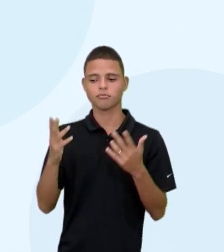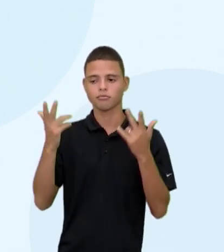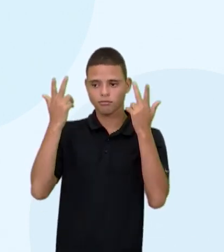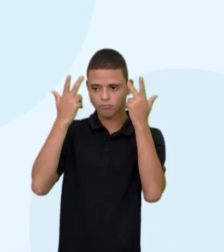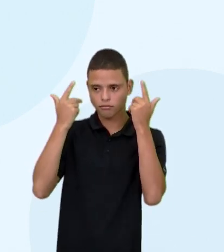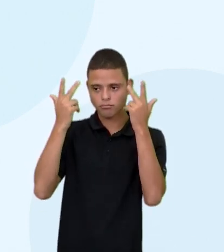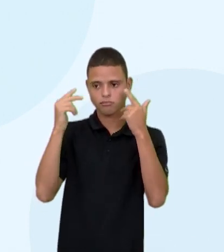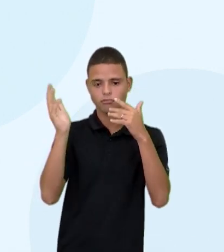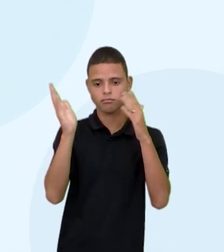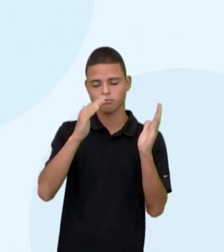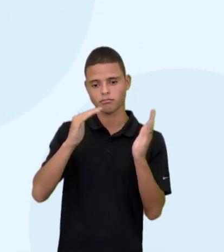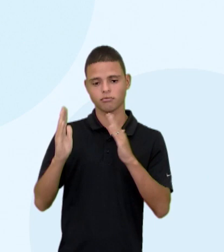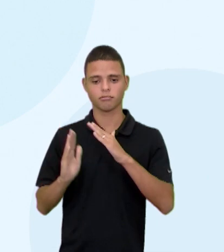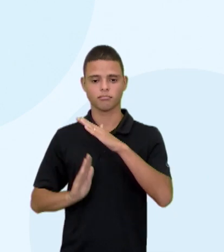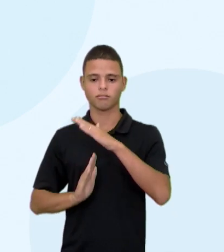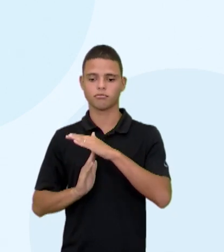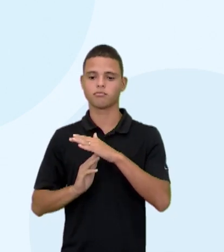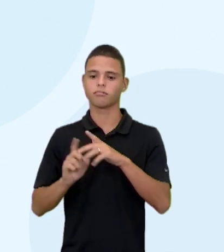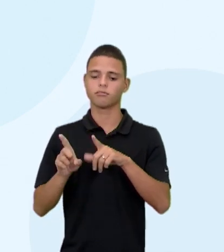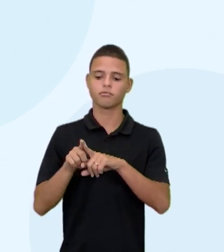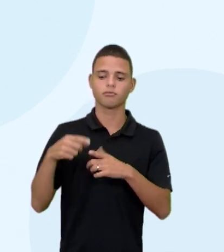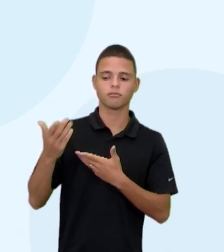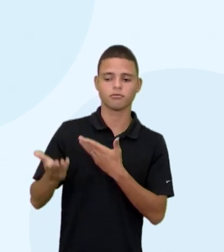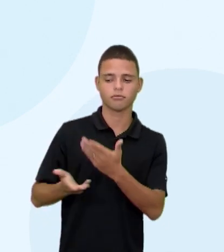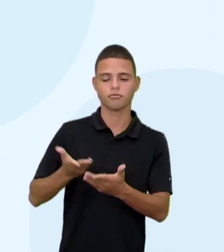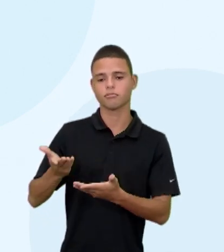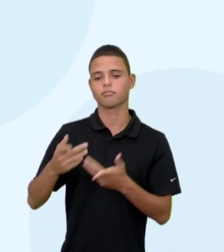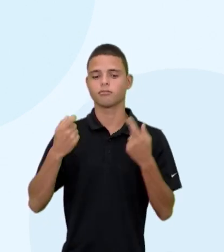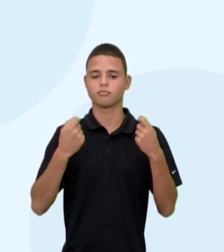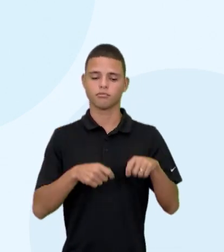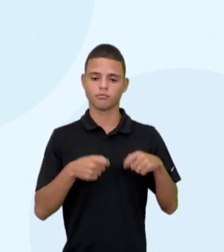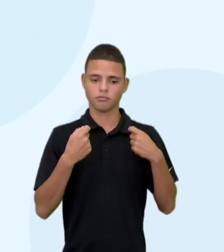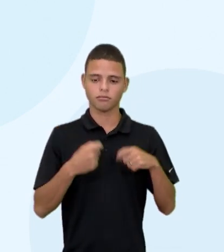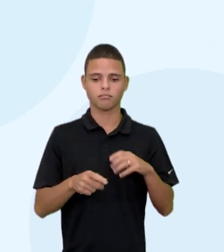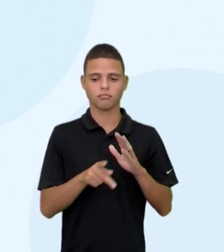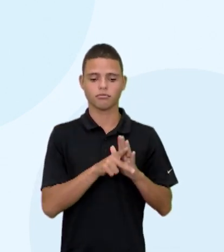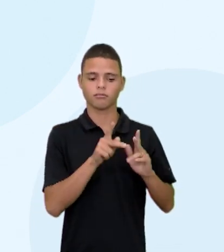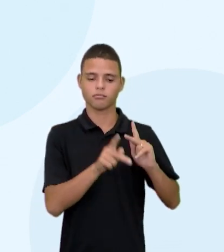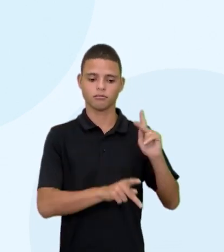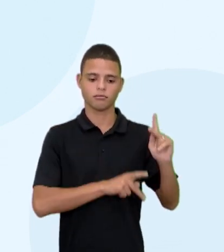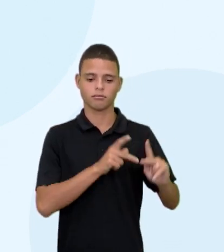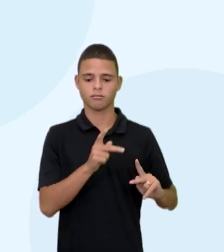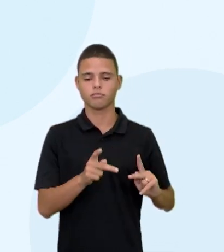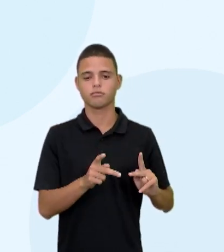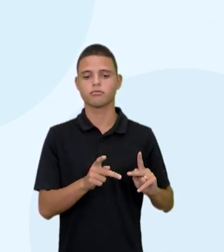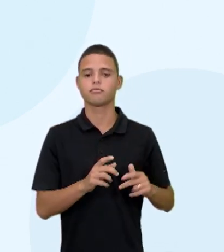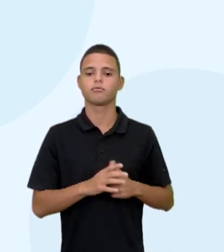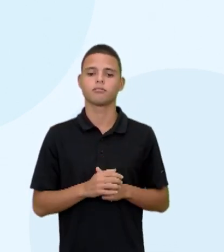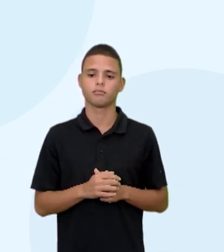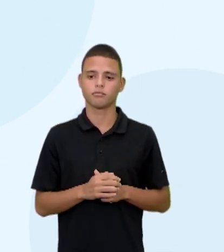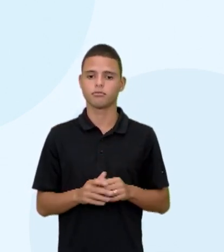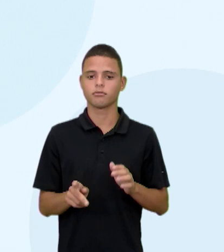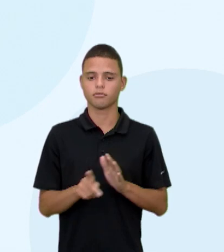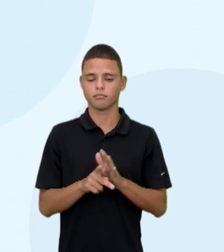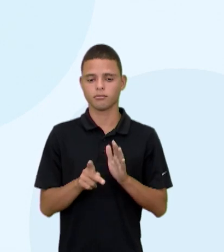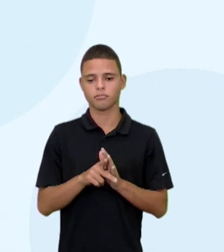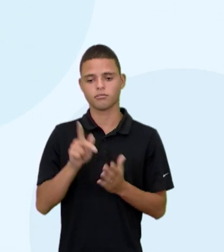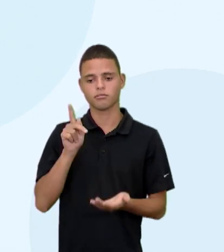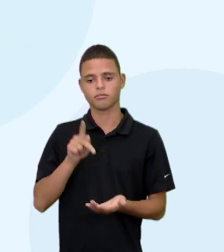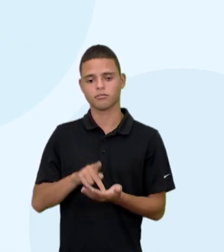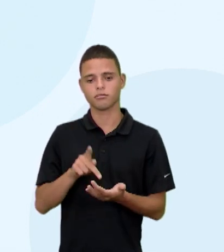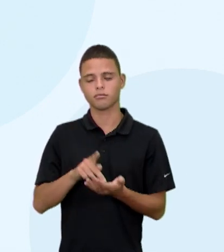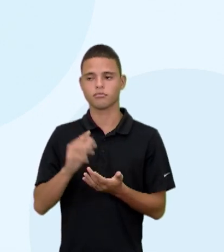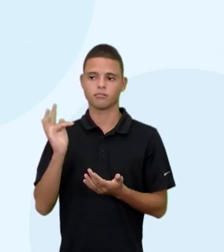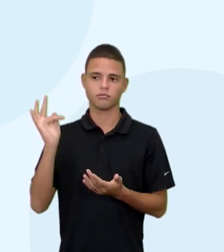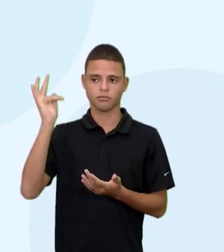naturais e atender às necessidades da população atual sem inviabilizar a existência das